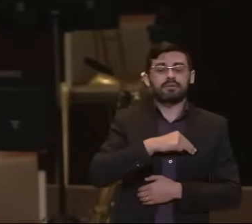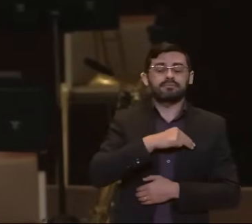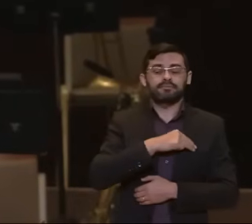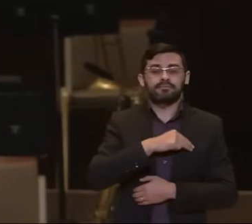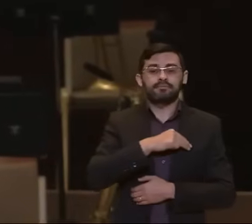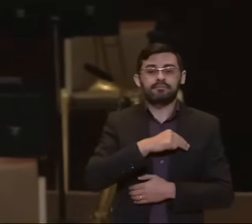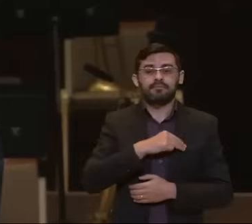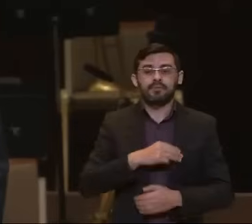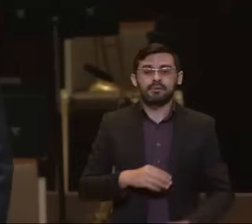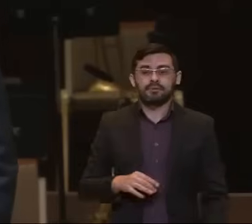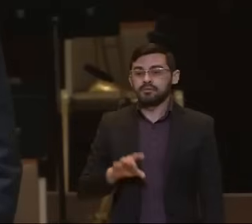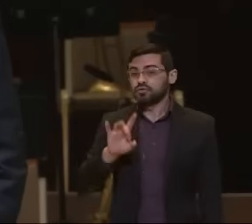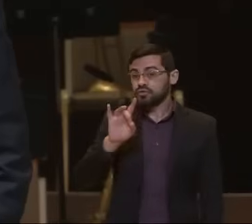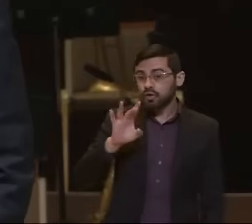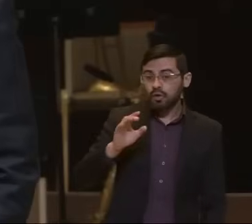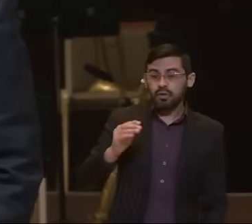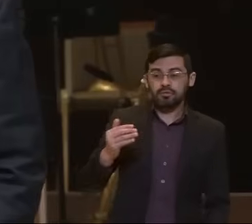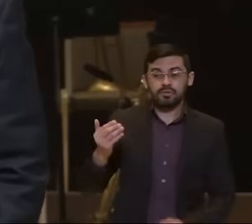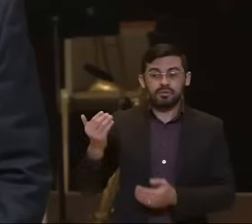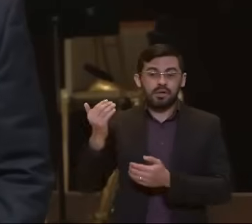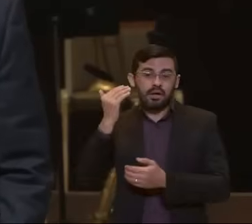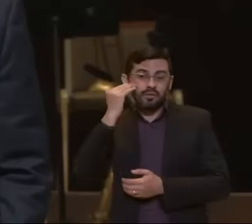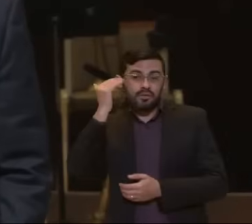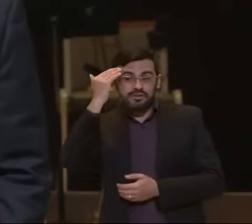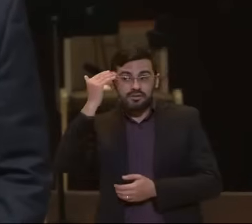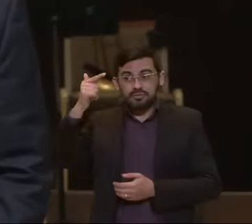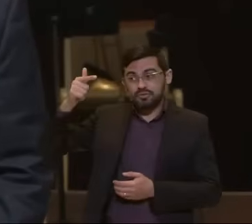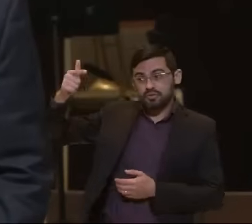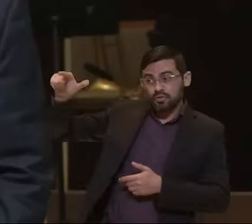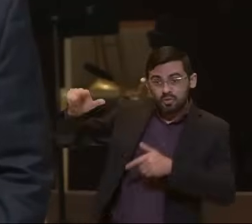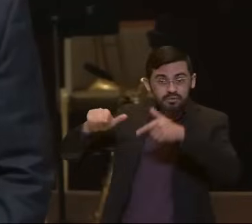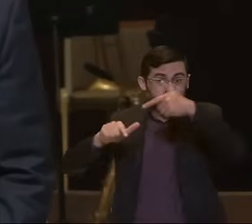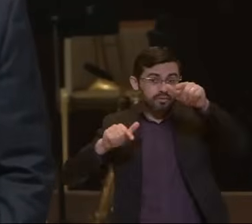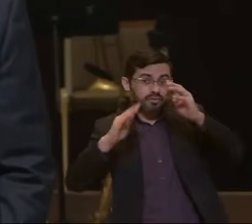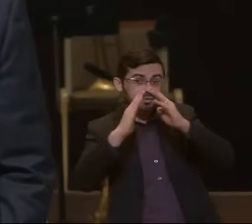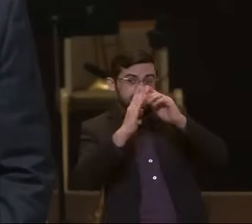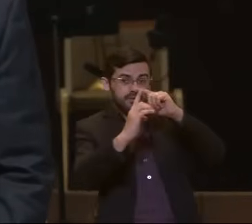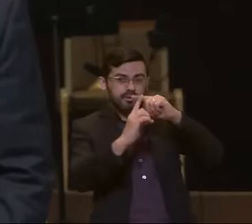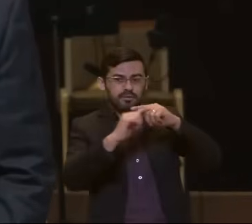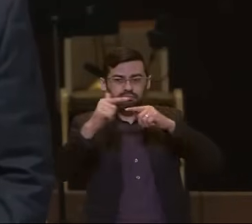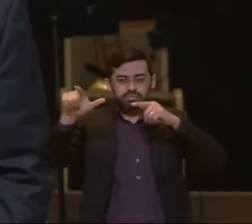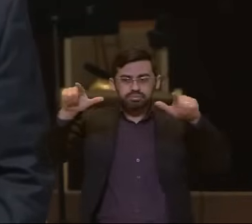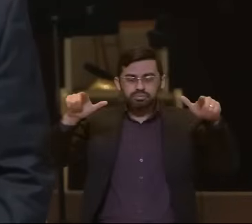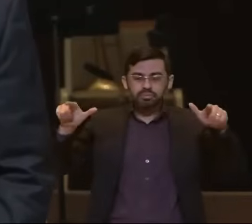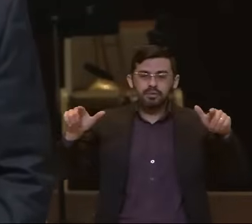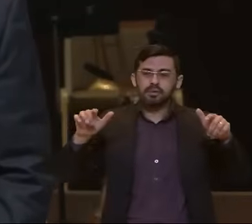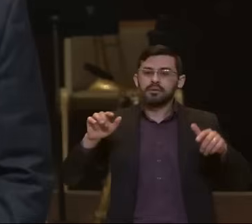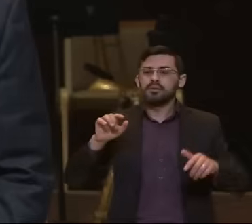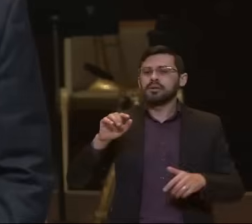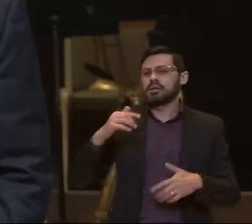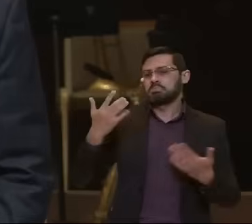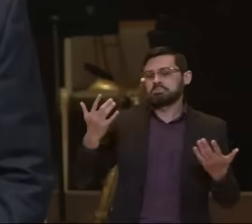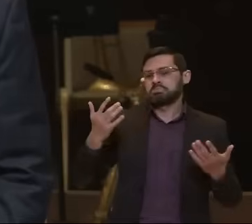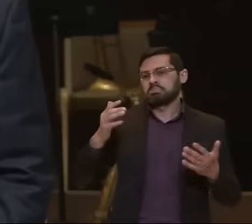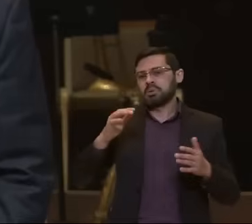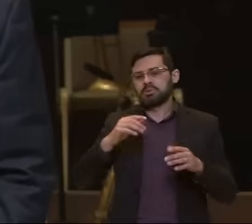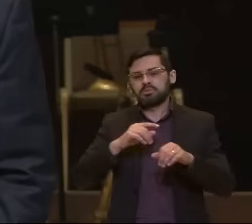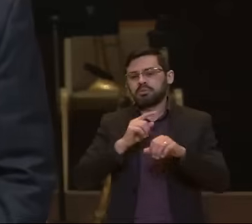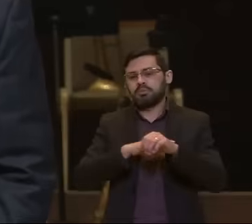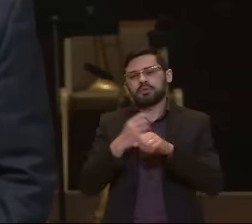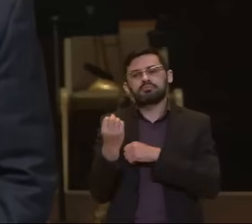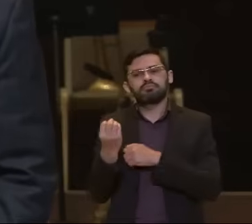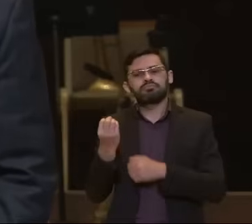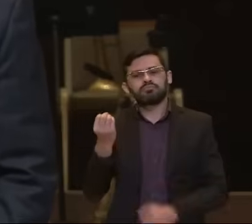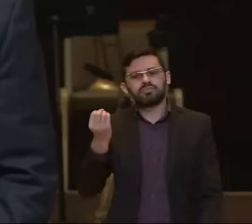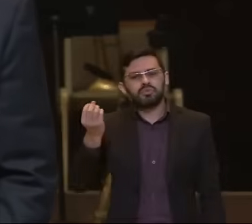E só adolescentes de várias igrejas. E aí, depois no meio daquela viagem,